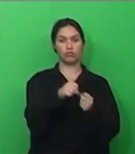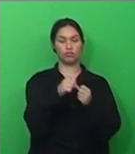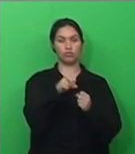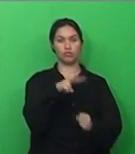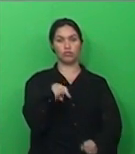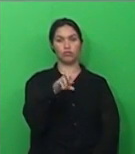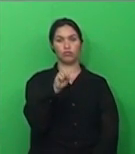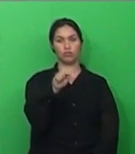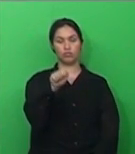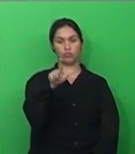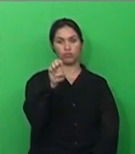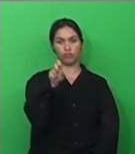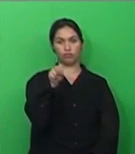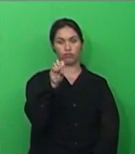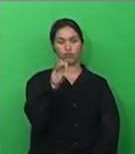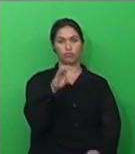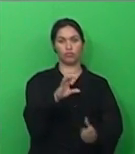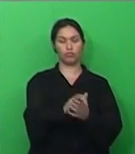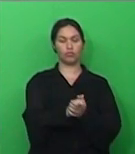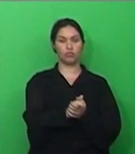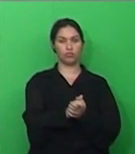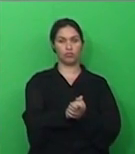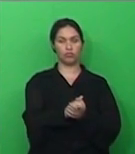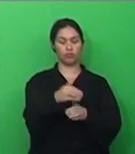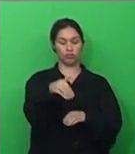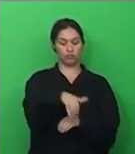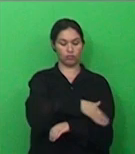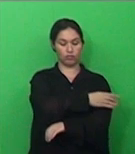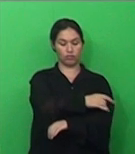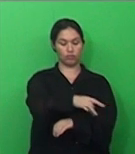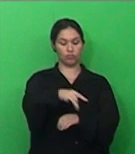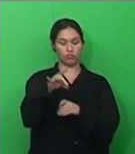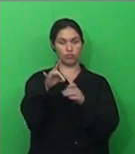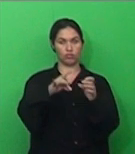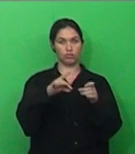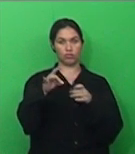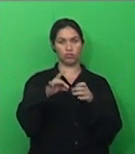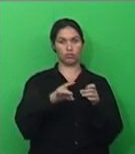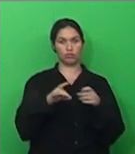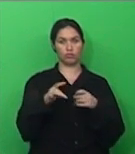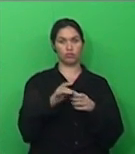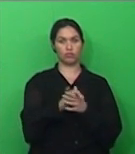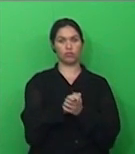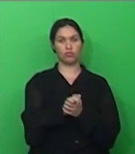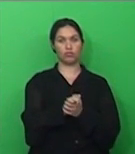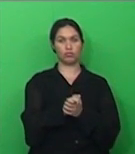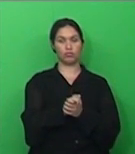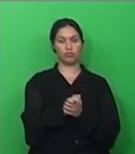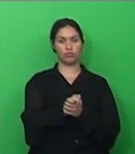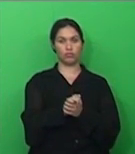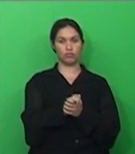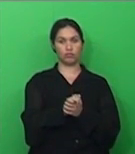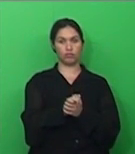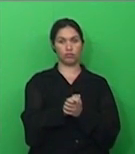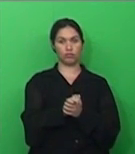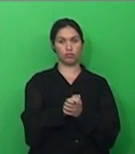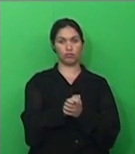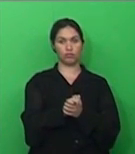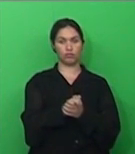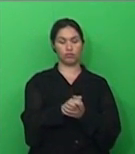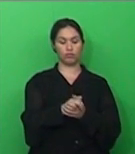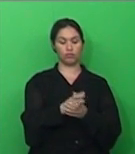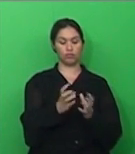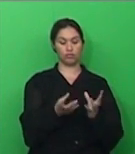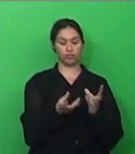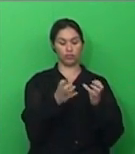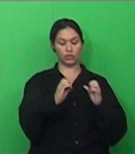vereador Salésio Lima. Assunto: patrulhamento e colocação de material adequado e roçada dos matos em todas as